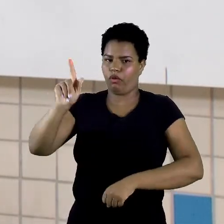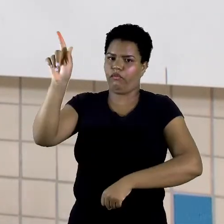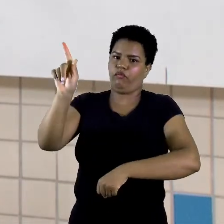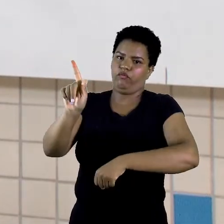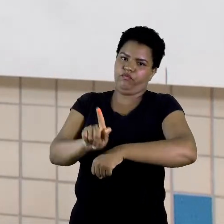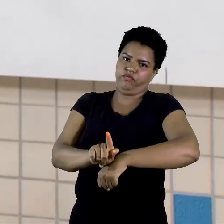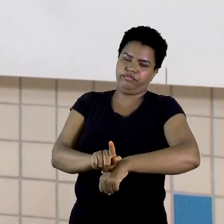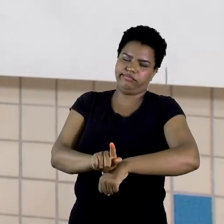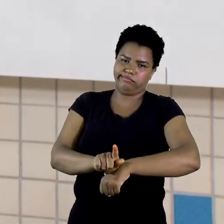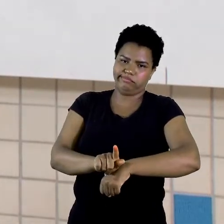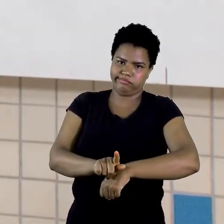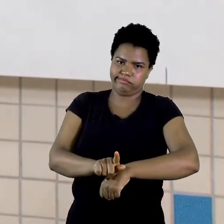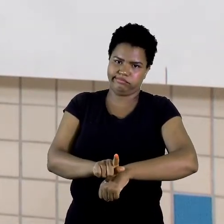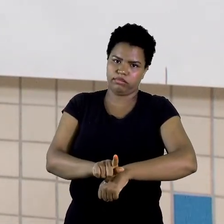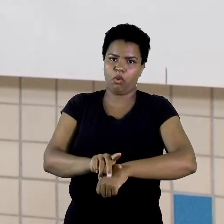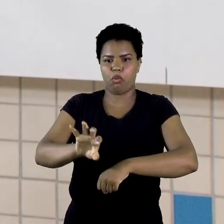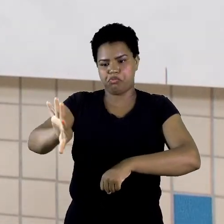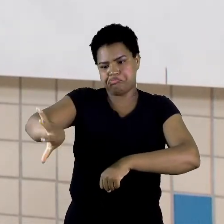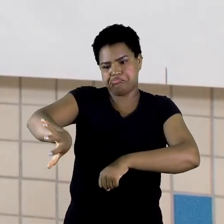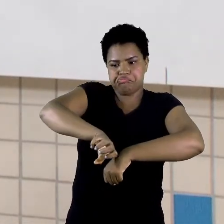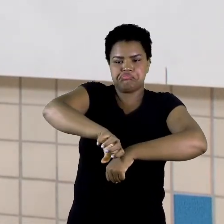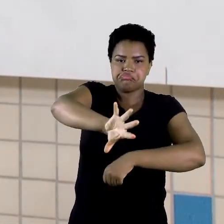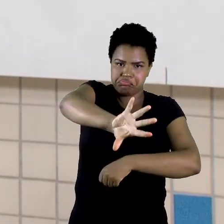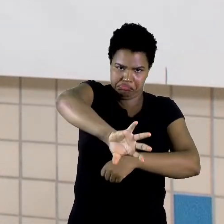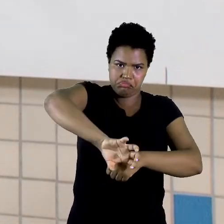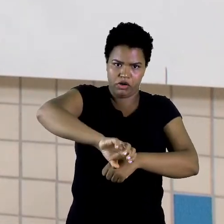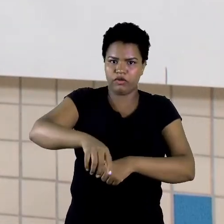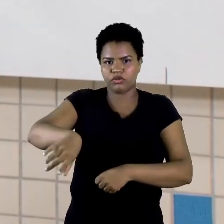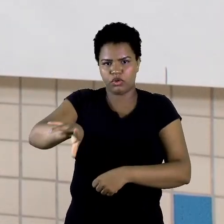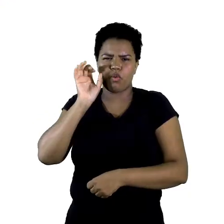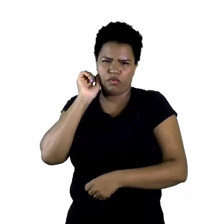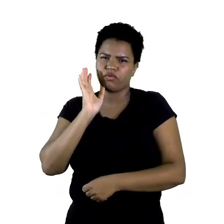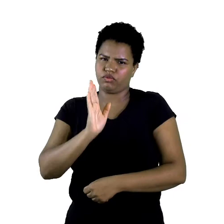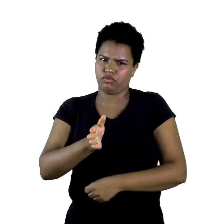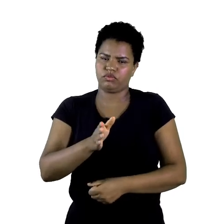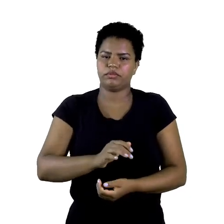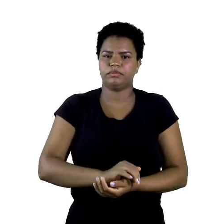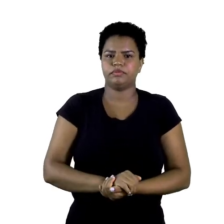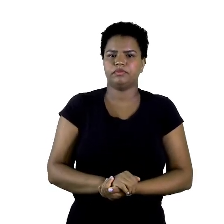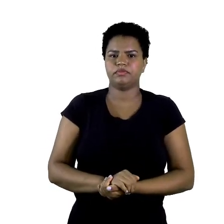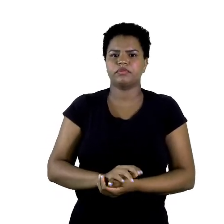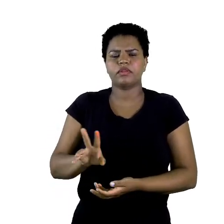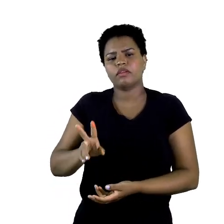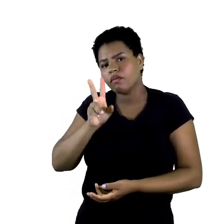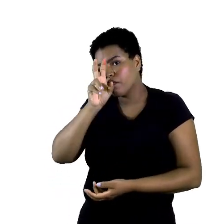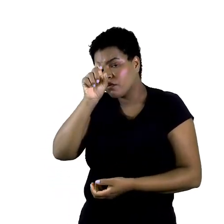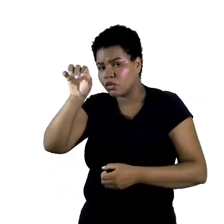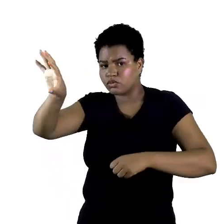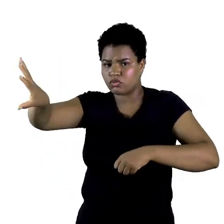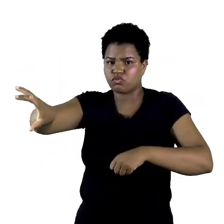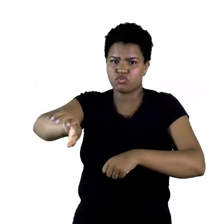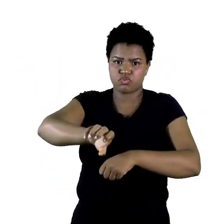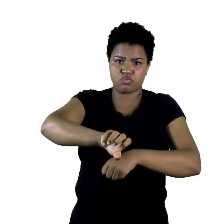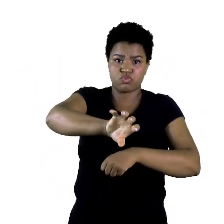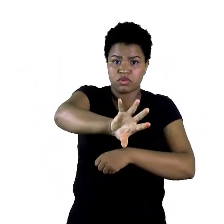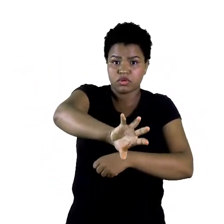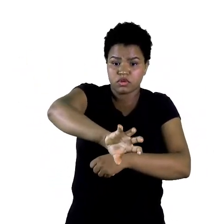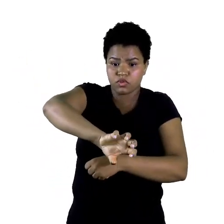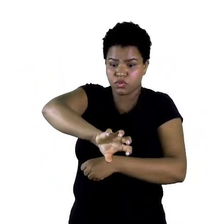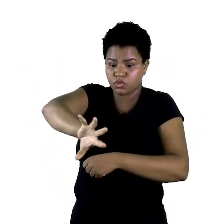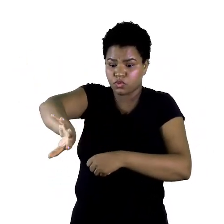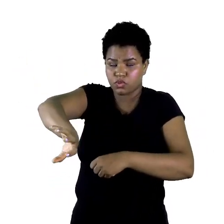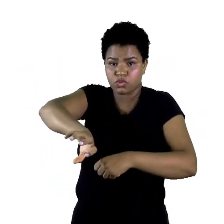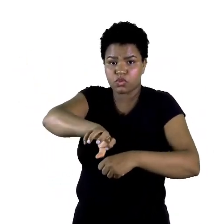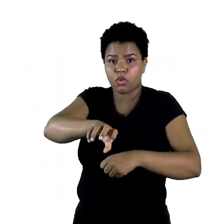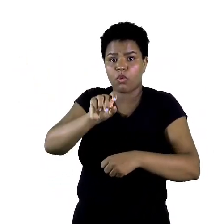gravitacional. Essa eu tenho certeza que vocês já ouviram falar, não é mesmo? Então vamos lá. A força gravitacional é uma força atrativa que surge